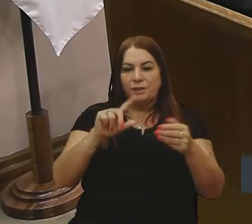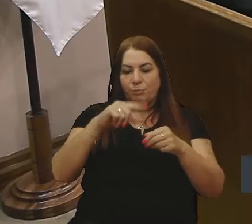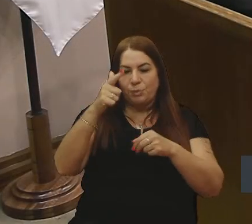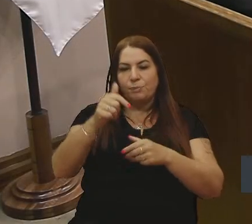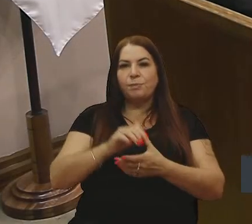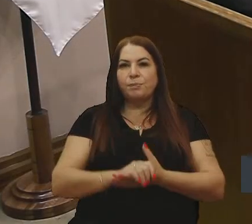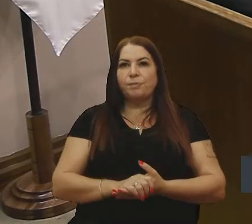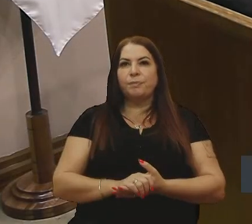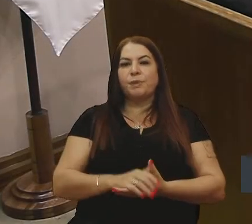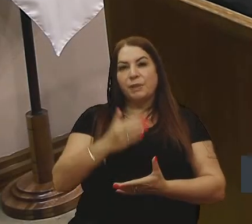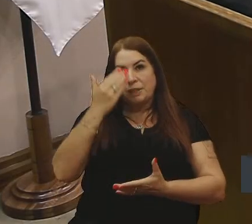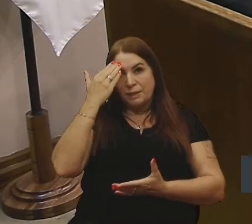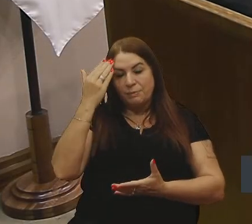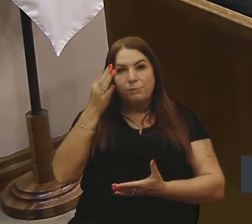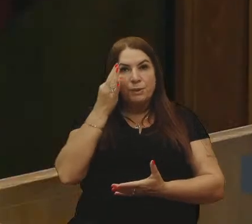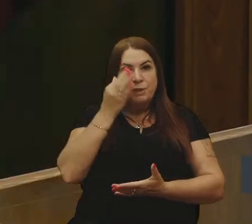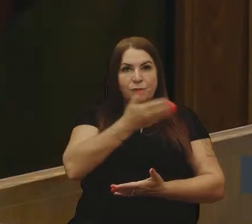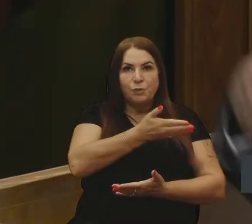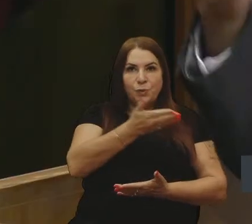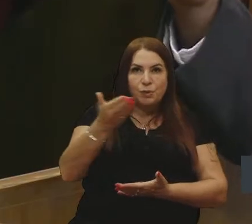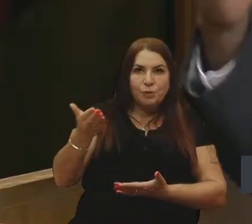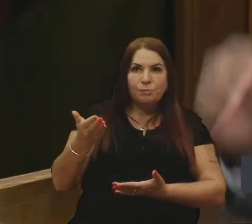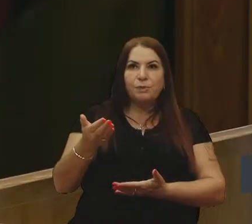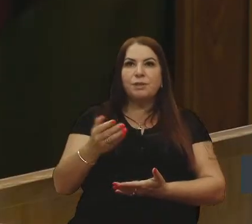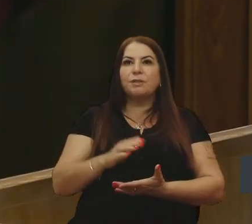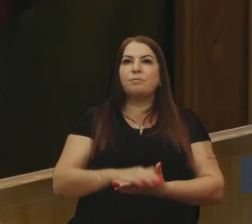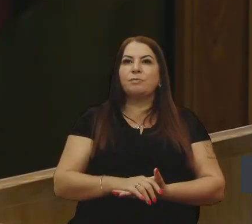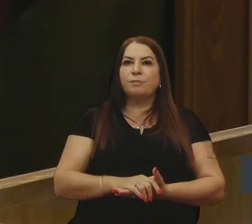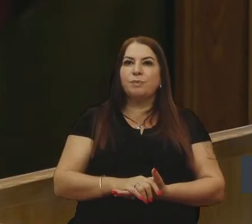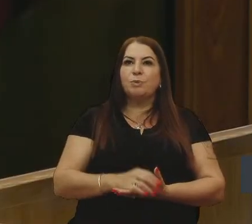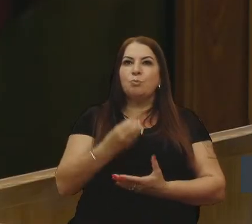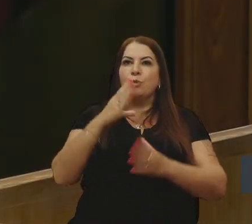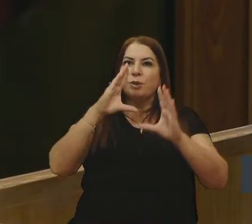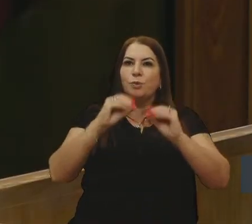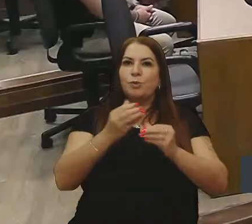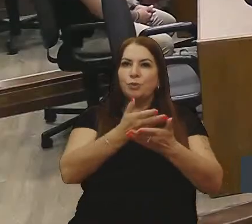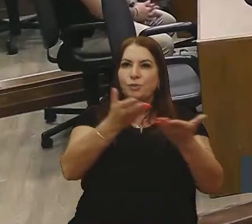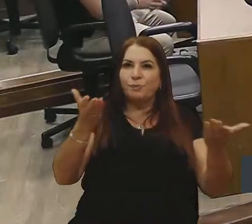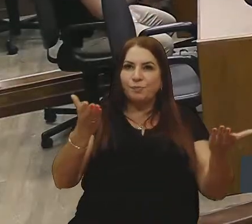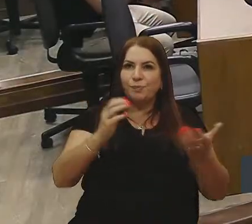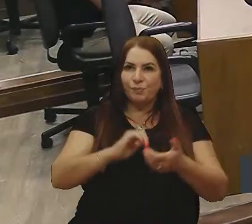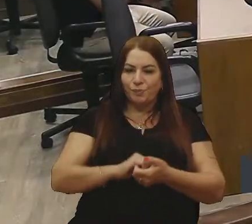mais para frente. Nós agradecemos a presença de todos e desejamos, então, uma boa noite.